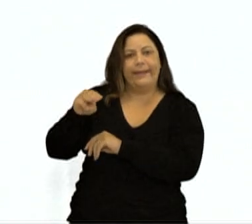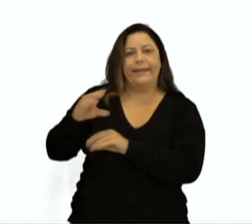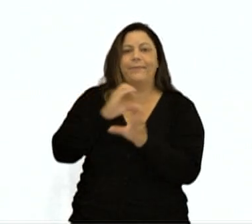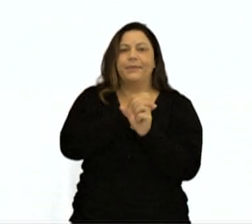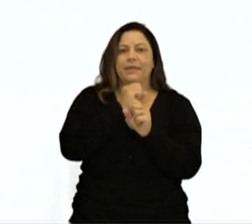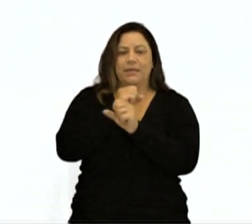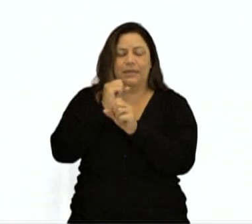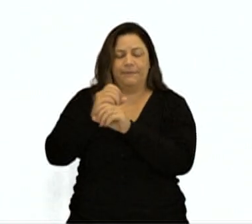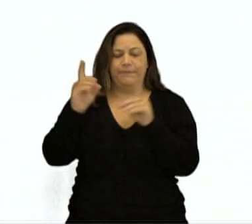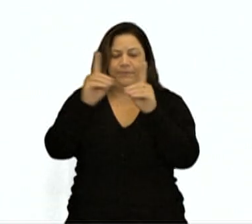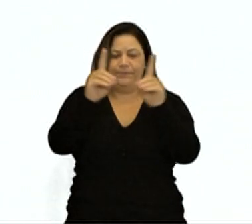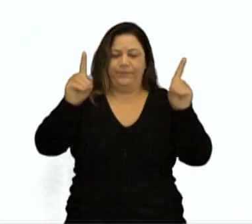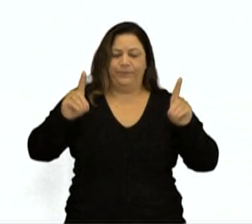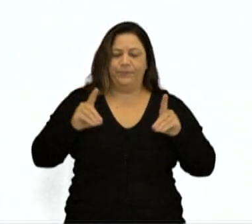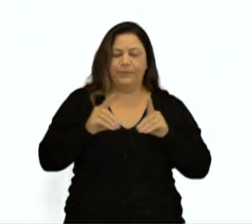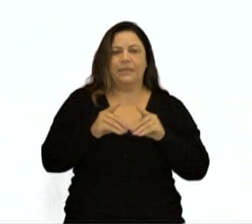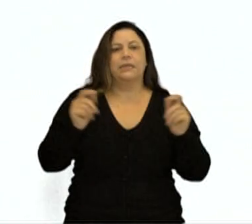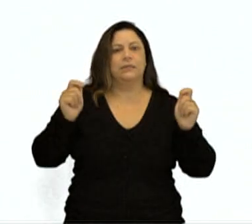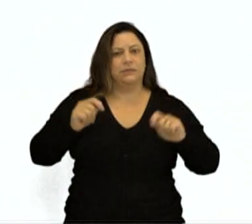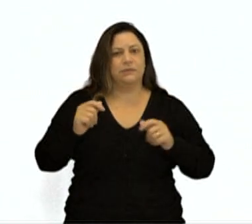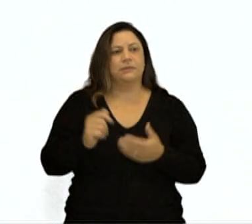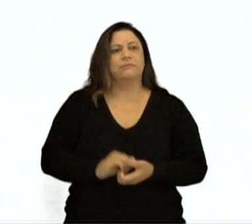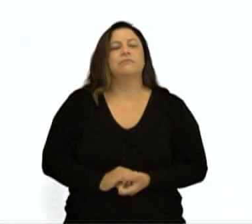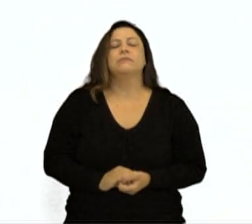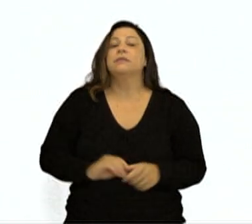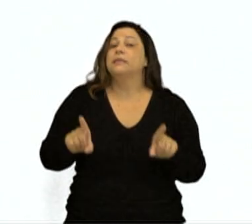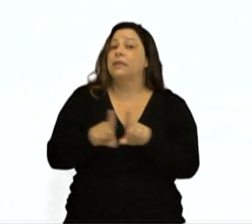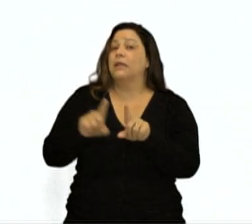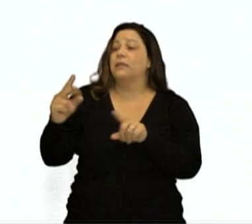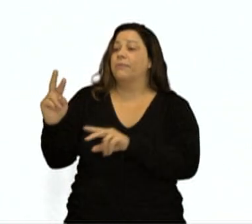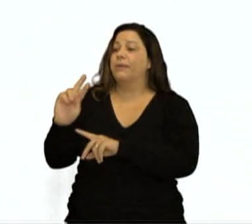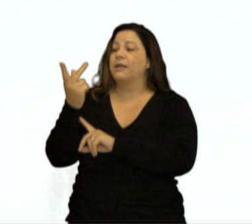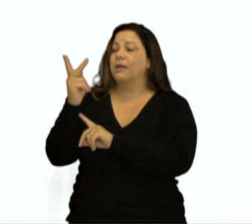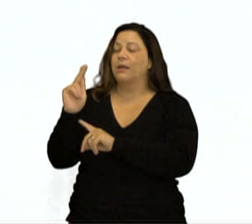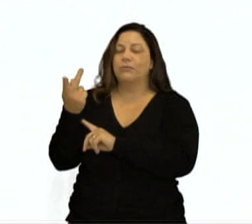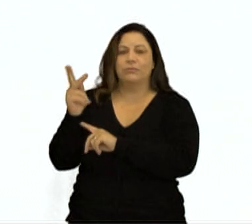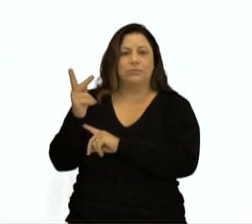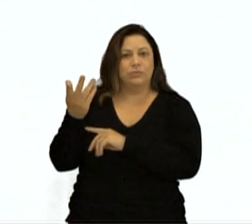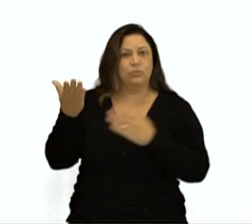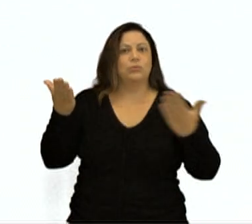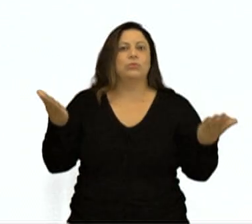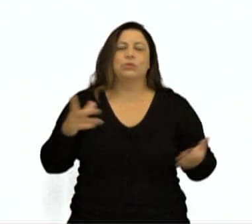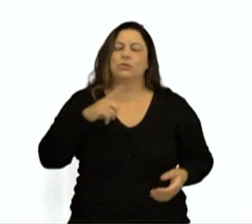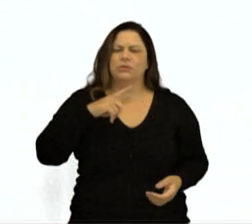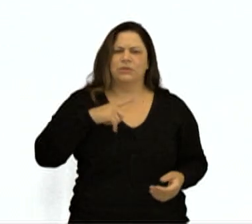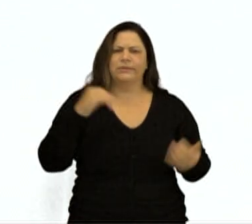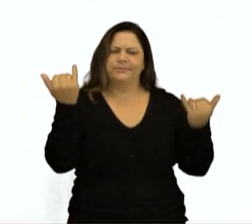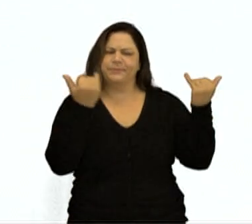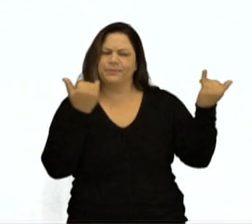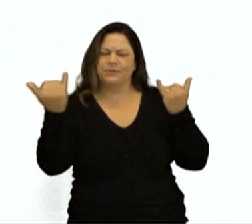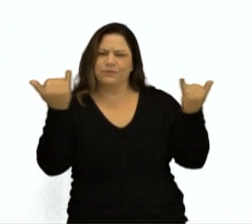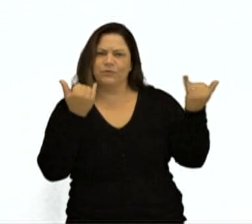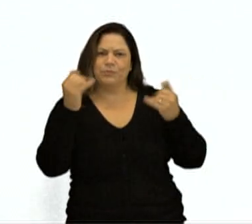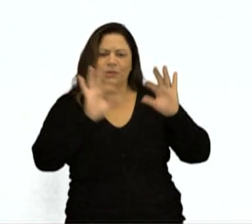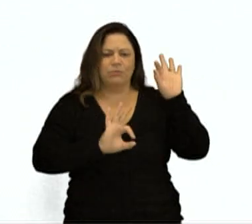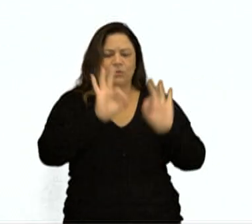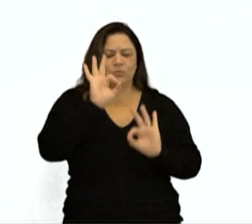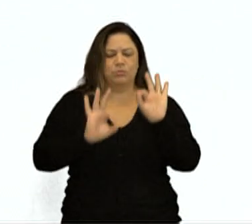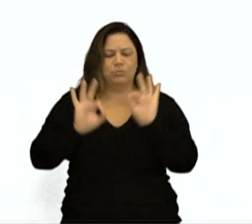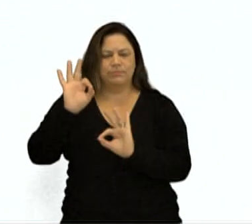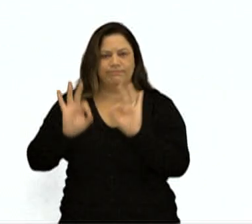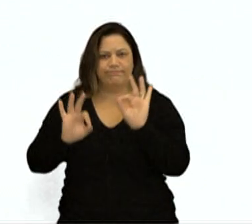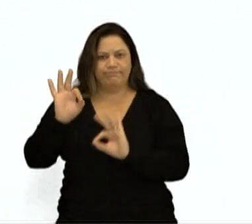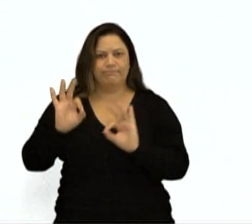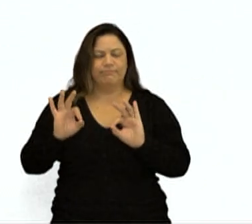O raio, o diâmetro a gente sabe que é o dobro do raio. E temos a altura, ou seja, já temos os dados organizados, a fórmula do volume a gente